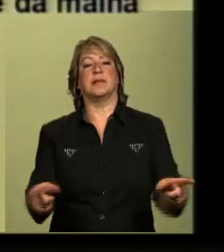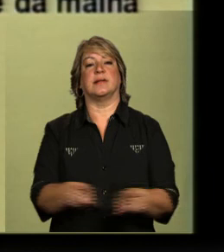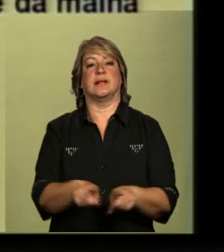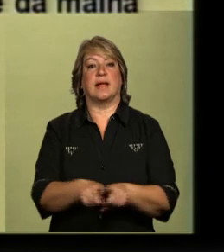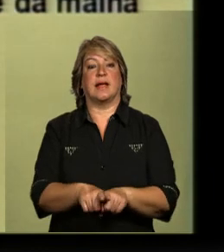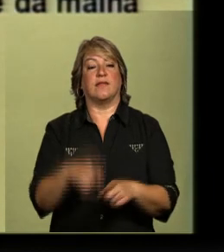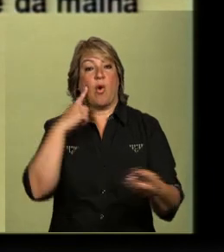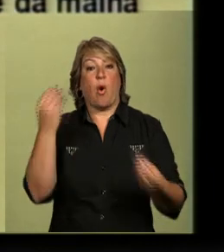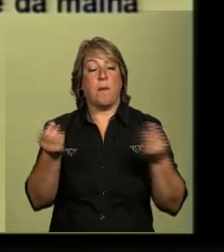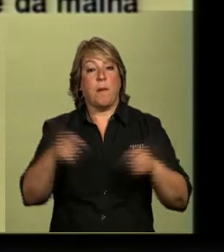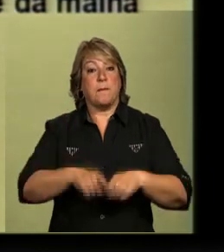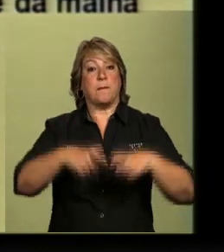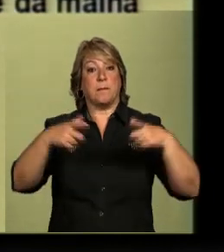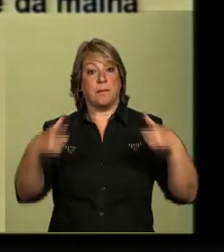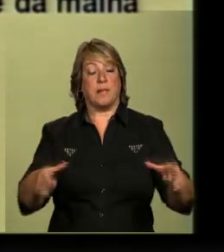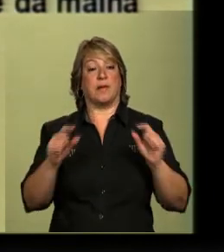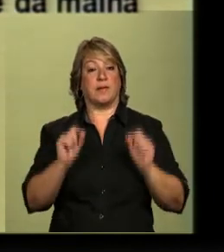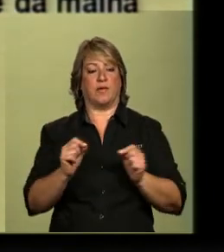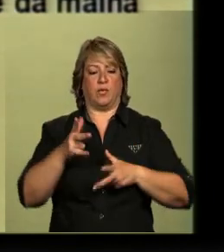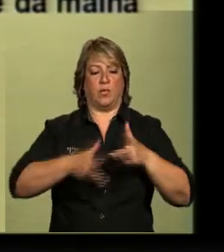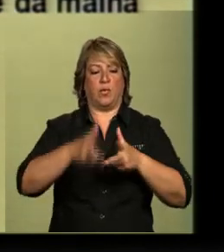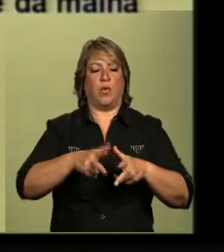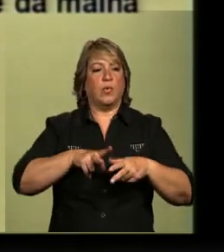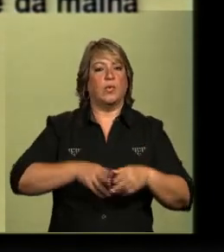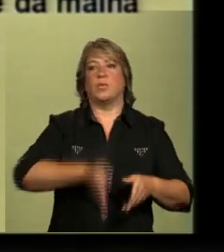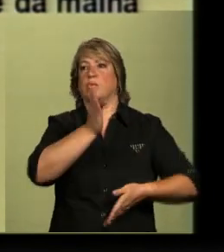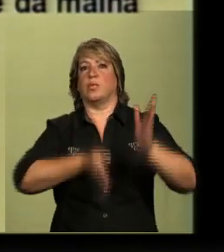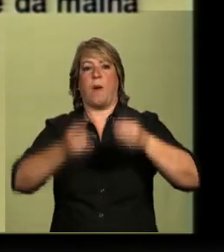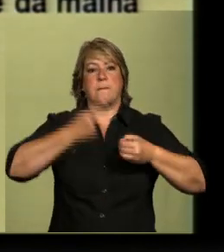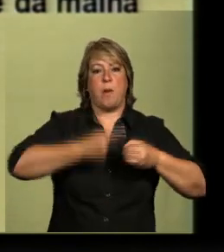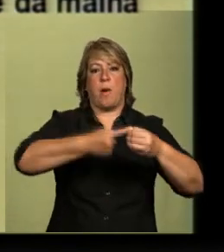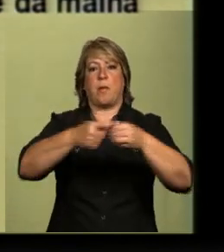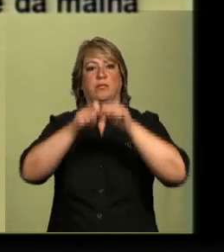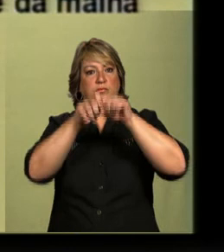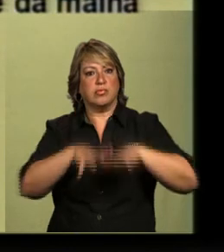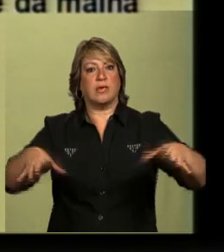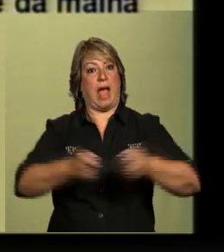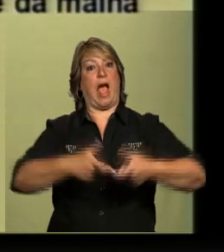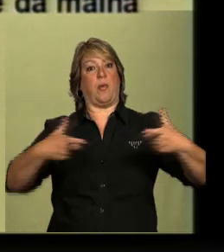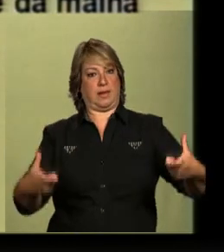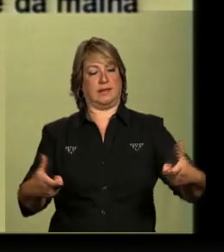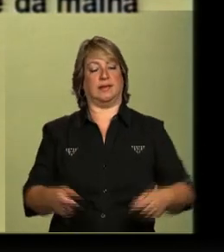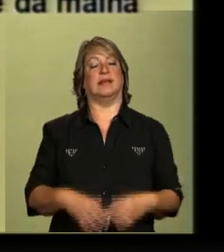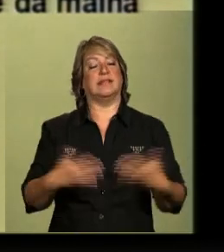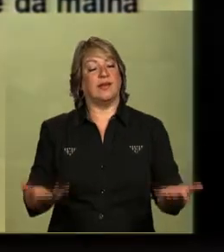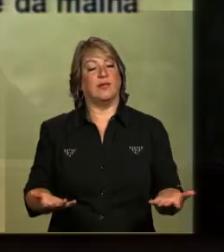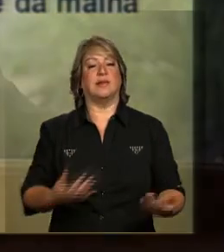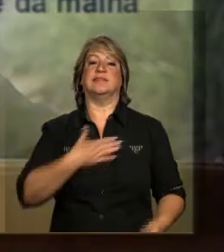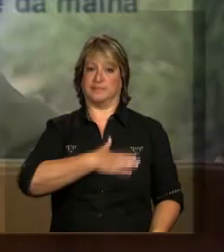aumento da capacidade da malha Ferroviária brasileira a satisfação